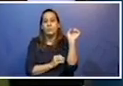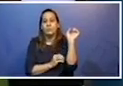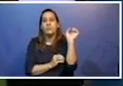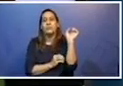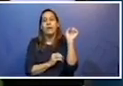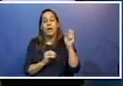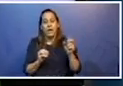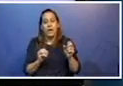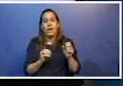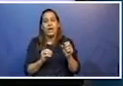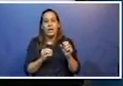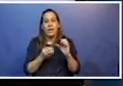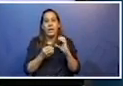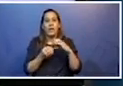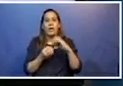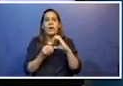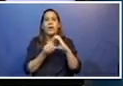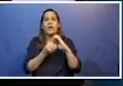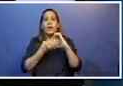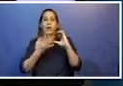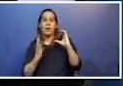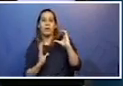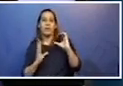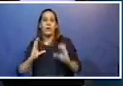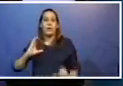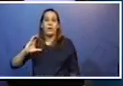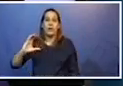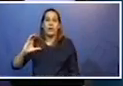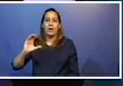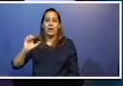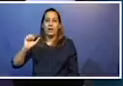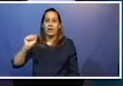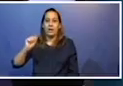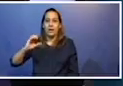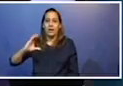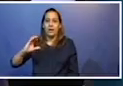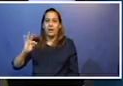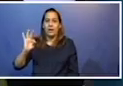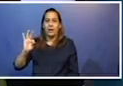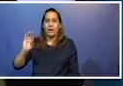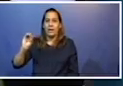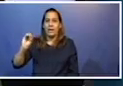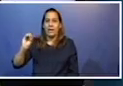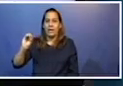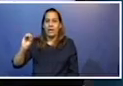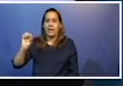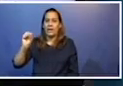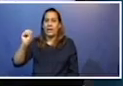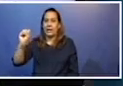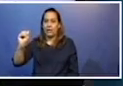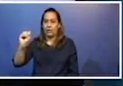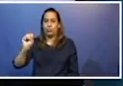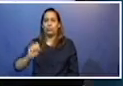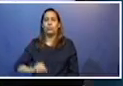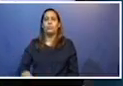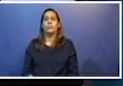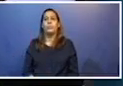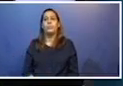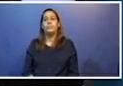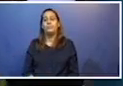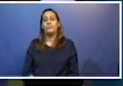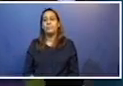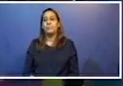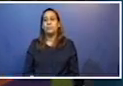É uma característica dos cactos, das mais variadas espécies de cacto que tem nesse tipo de vegetação